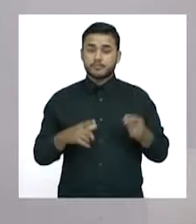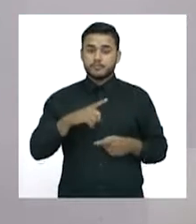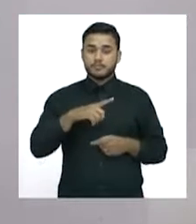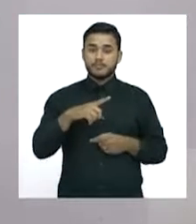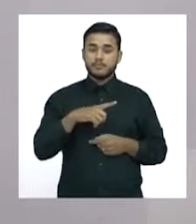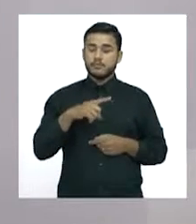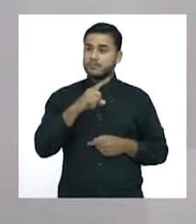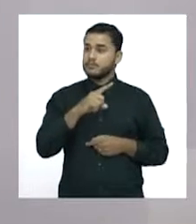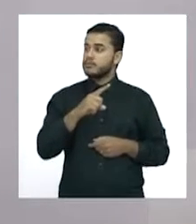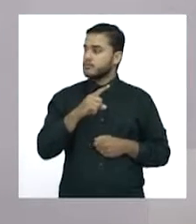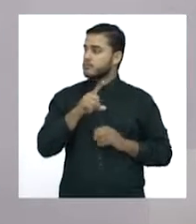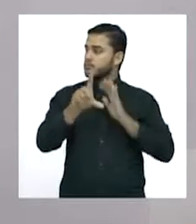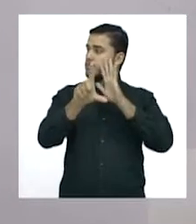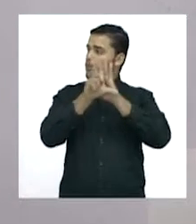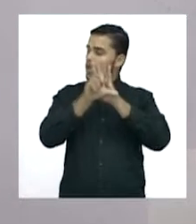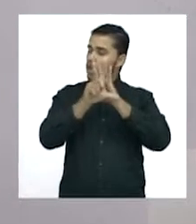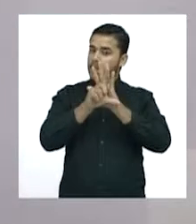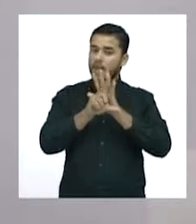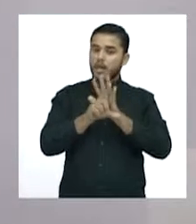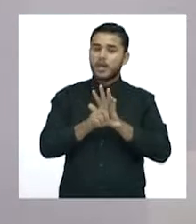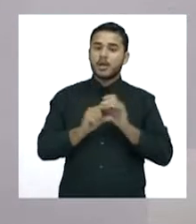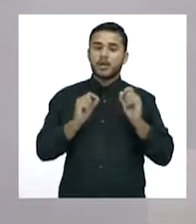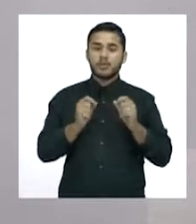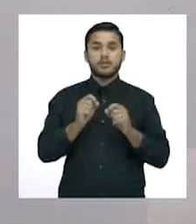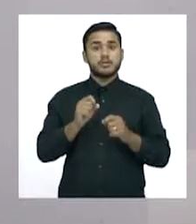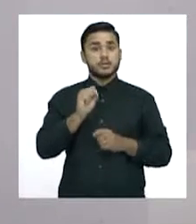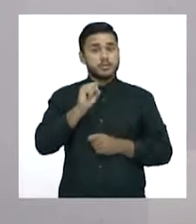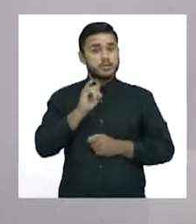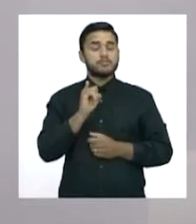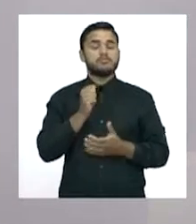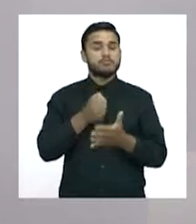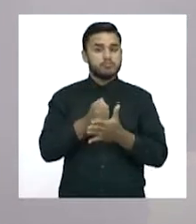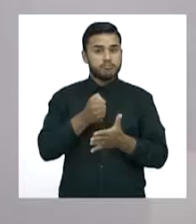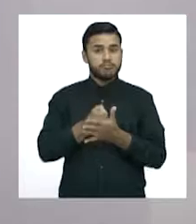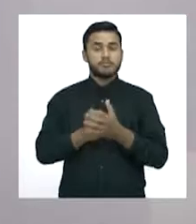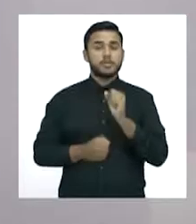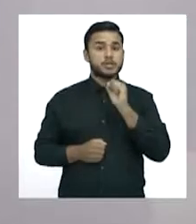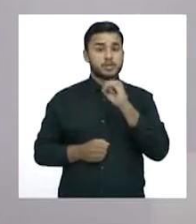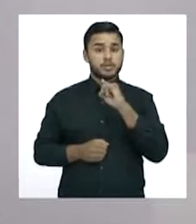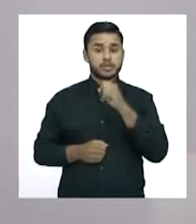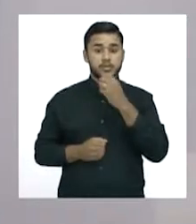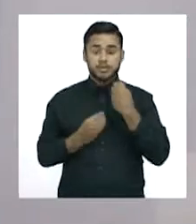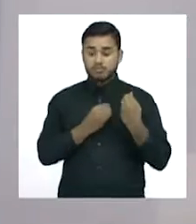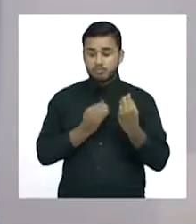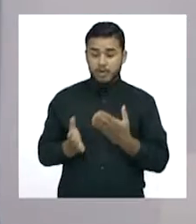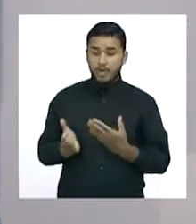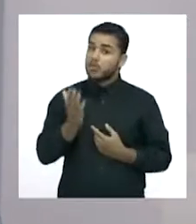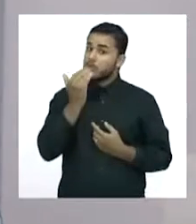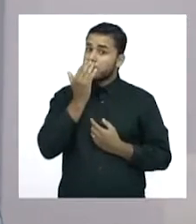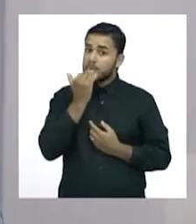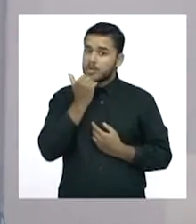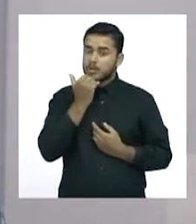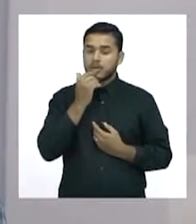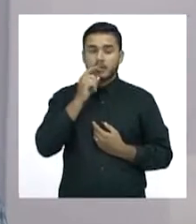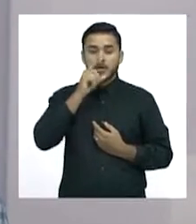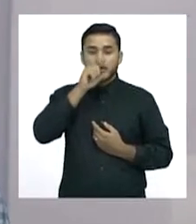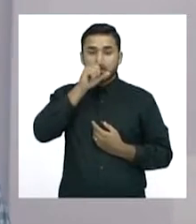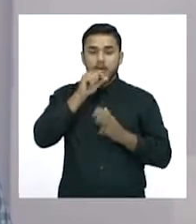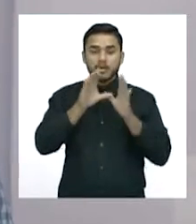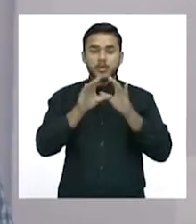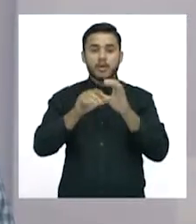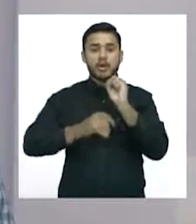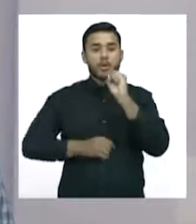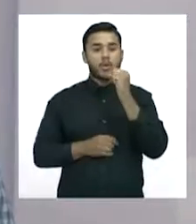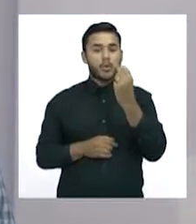legislação que pune o cidadão que alimenta esses animais ou que não protege o seu